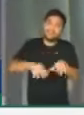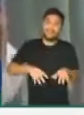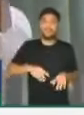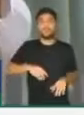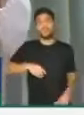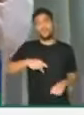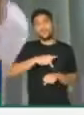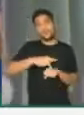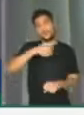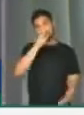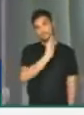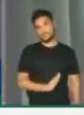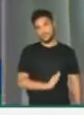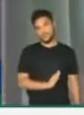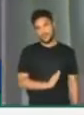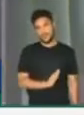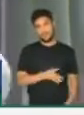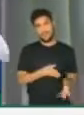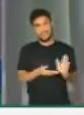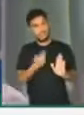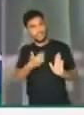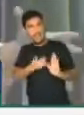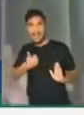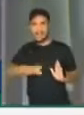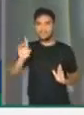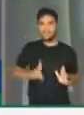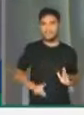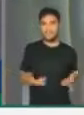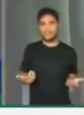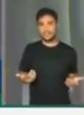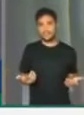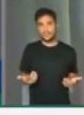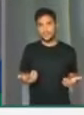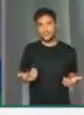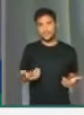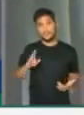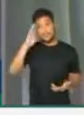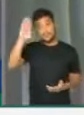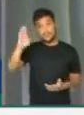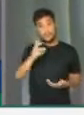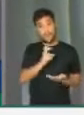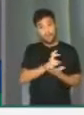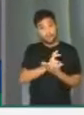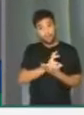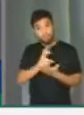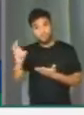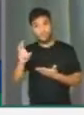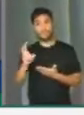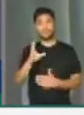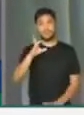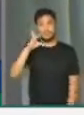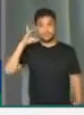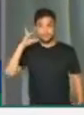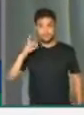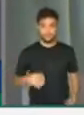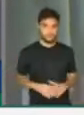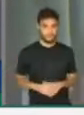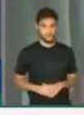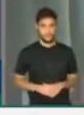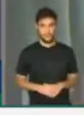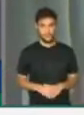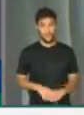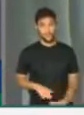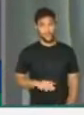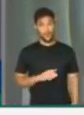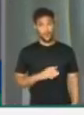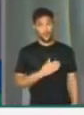brasileiro, tem destruído direitos, principalmente depois do golpe que foi dado em Dilma Rousseff. Os